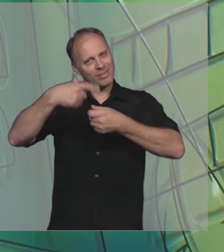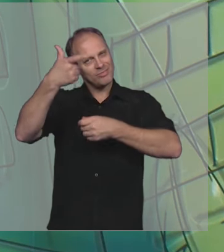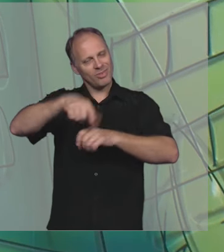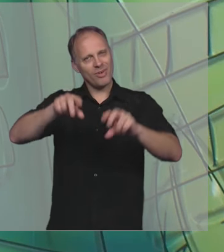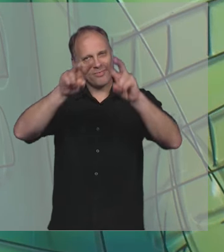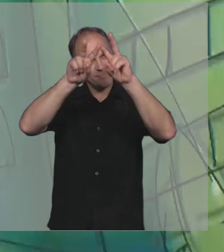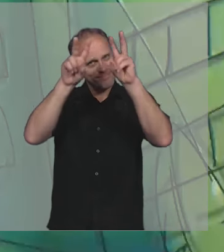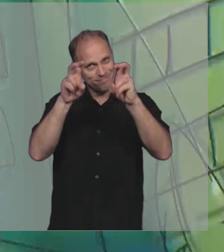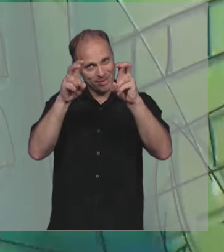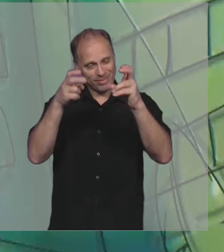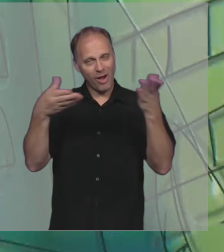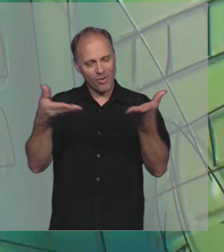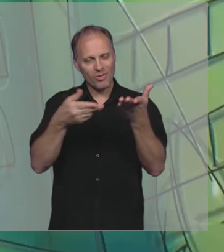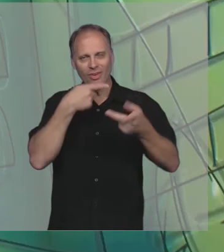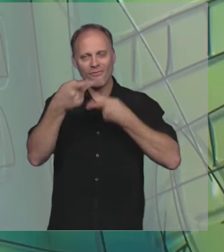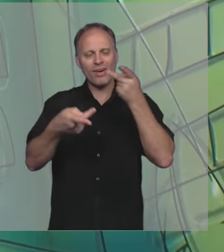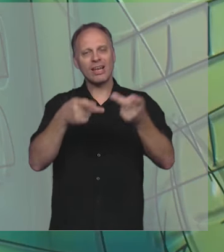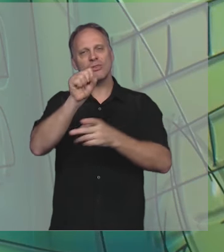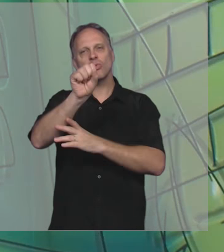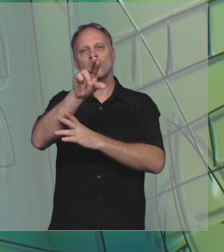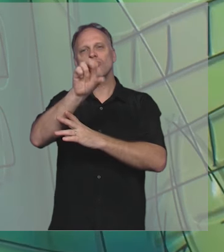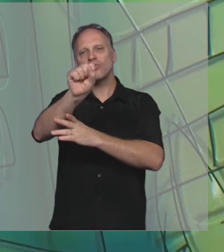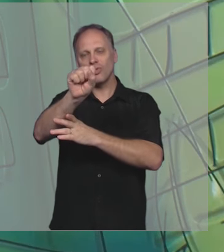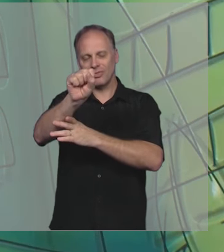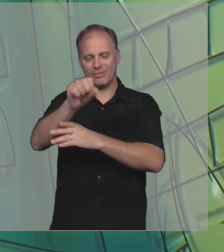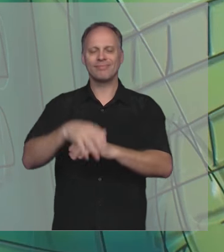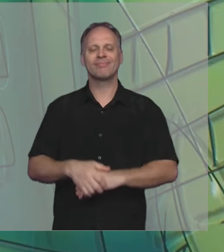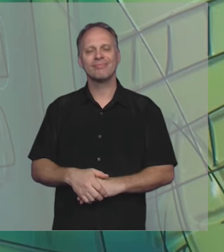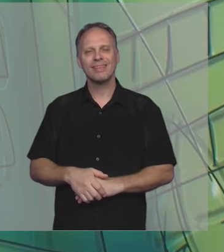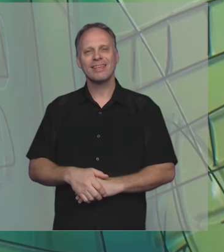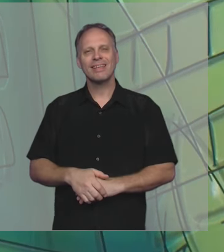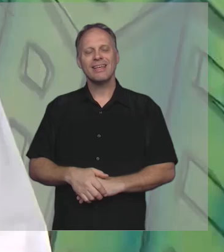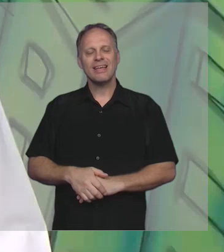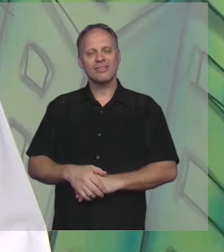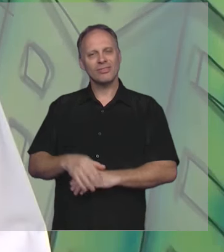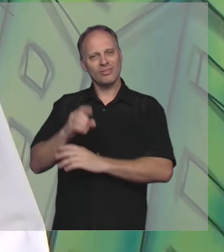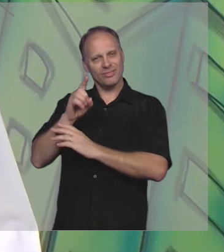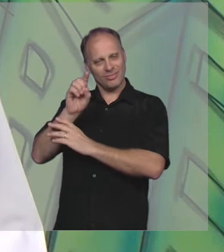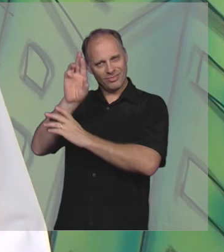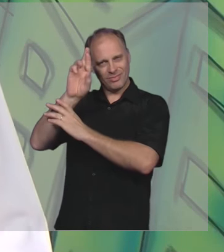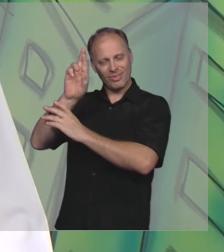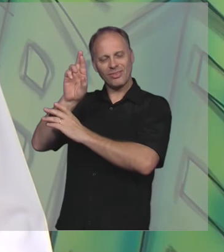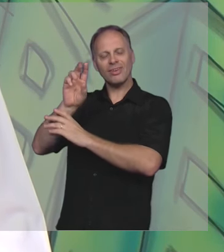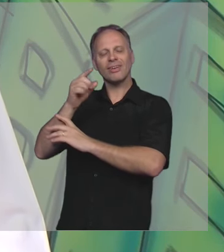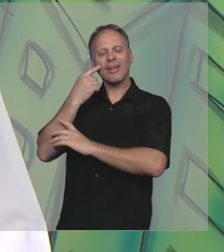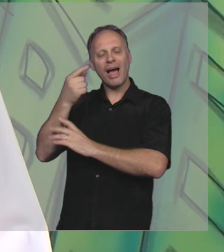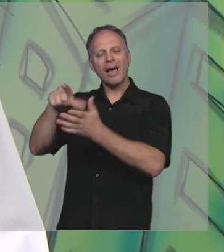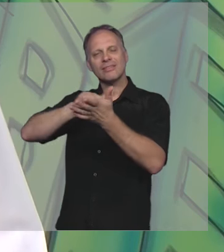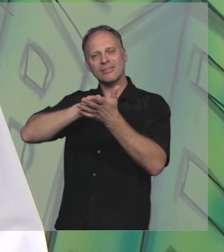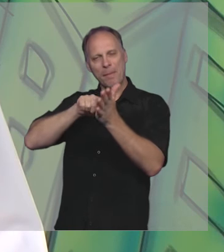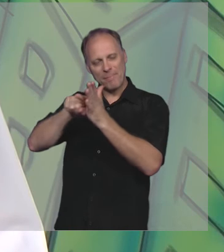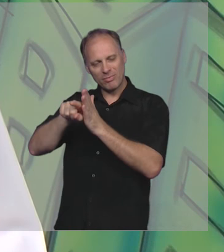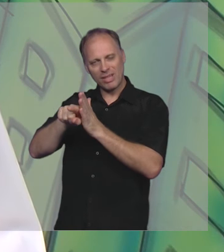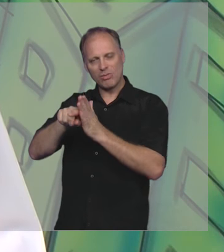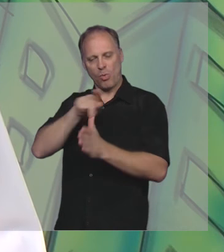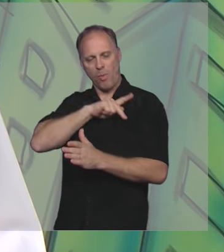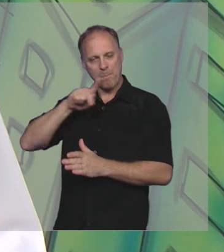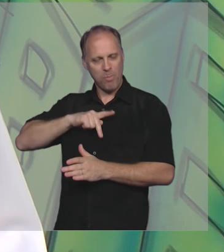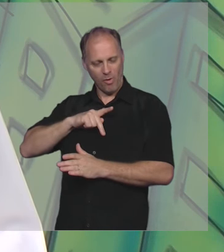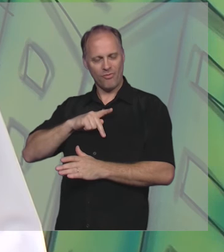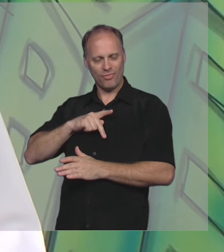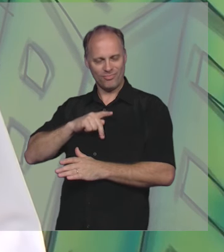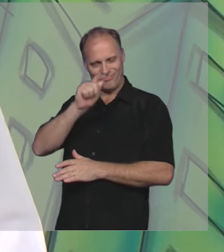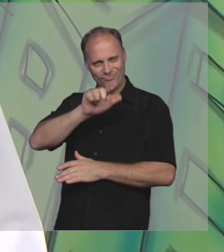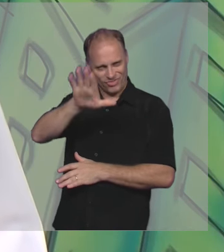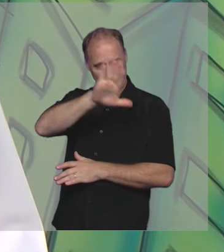Voltamos com o Em Pauta, hoje falando sobre o SUS, Sistema Único de Saúde. Doutor Fagan, como eu tinha lhe perguntado antes, né, a população